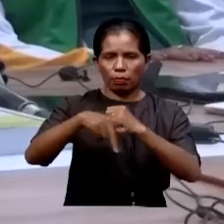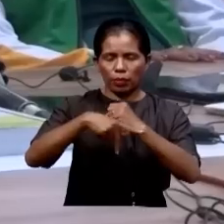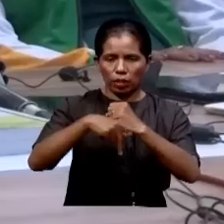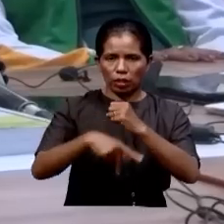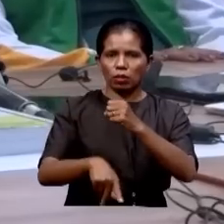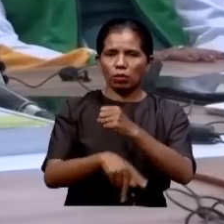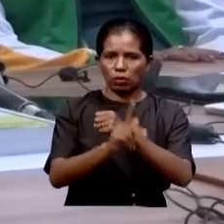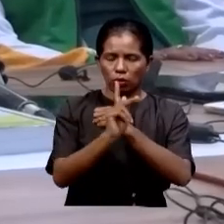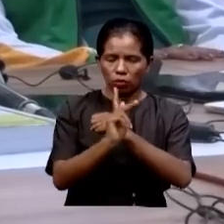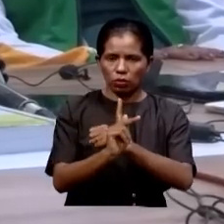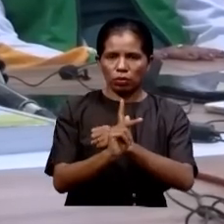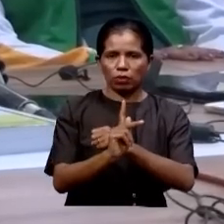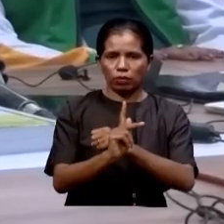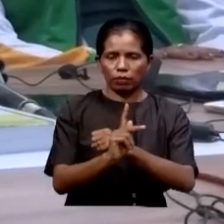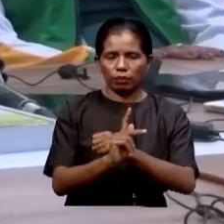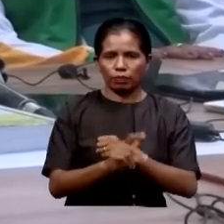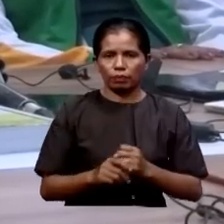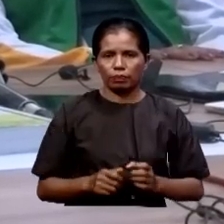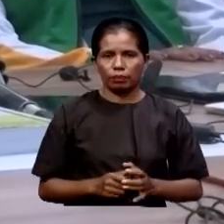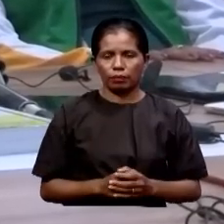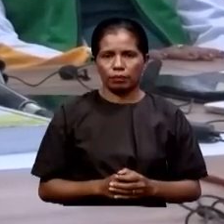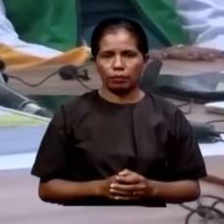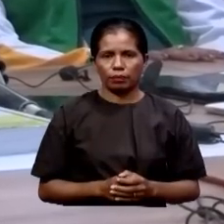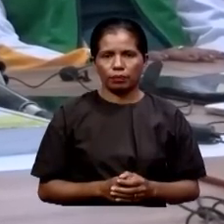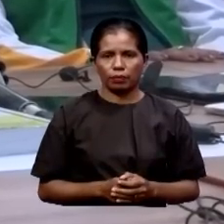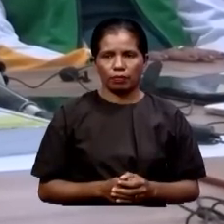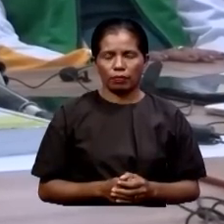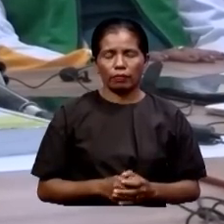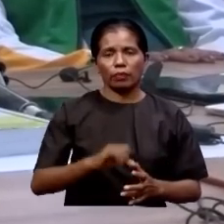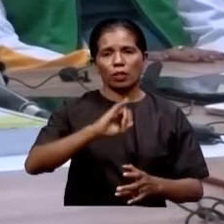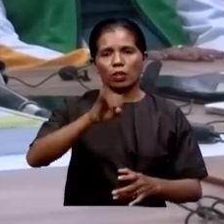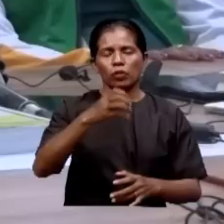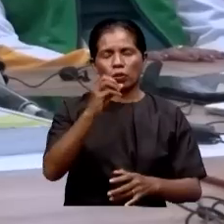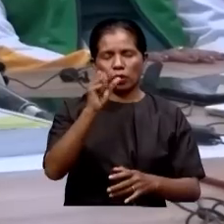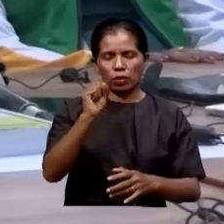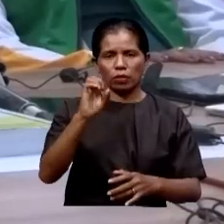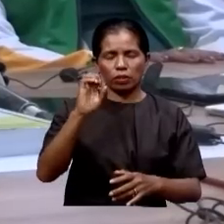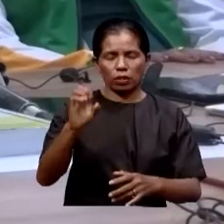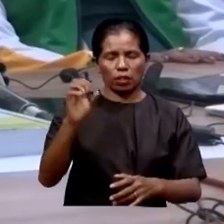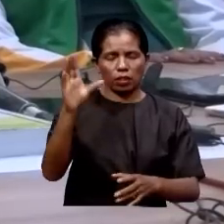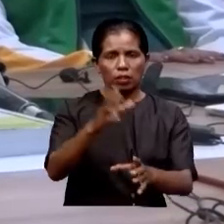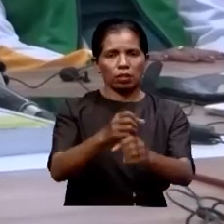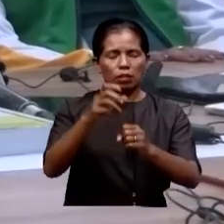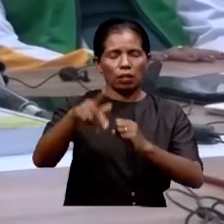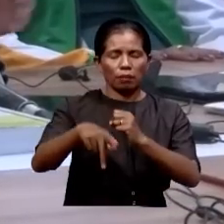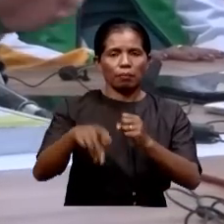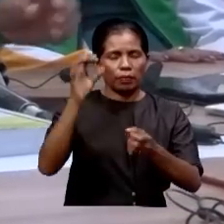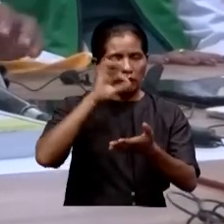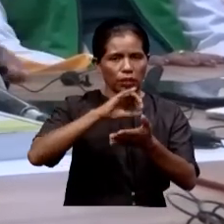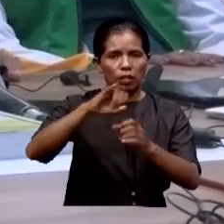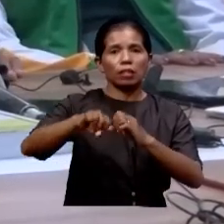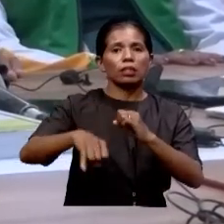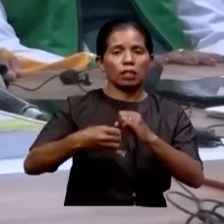kumanek haburas Unidade Nacional Timoroan. Zé Agostino assume cargo secretário geral do partido Conto e etina Rio Rua